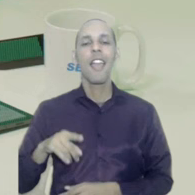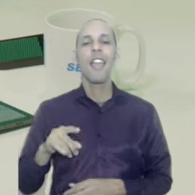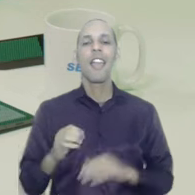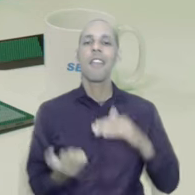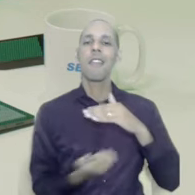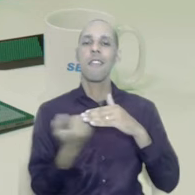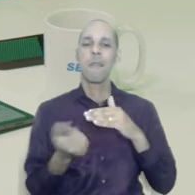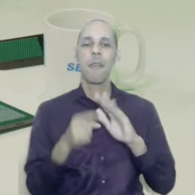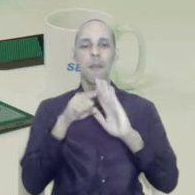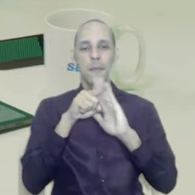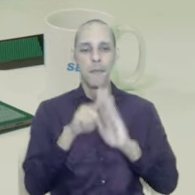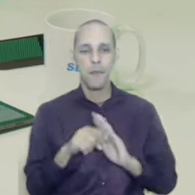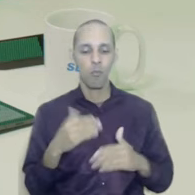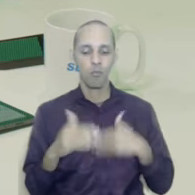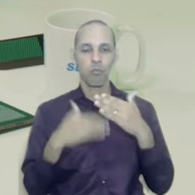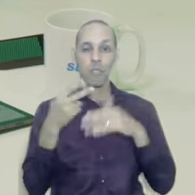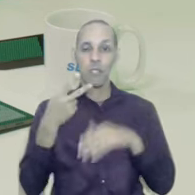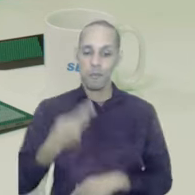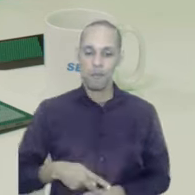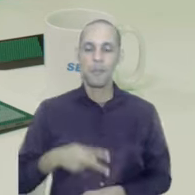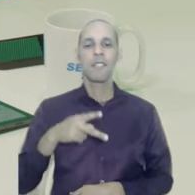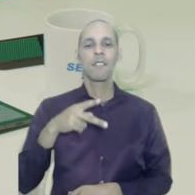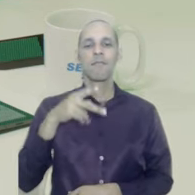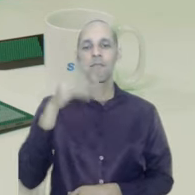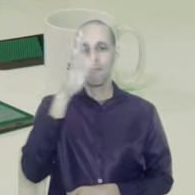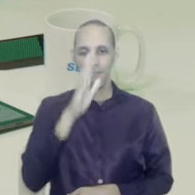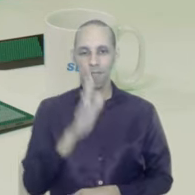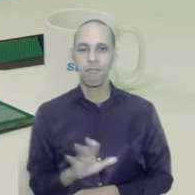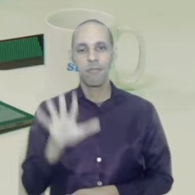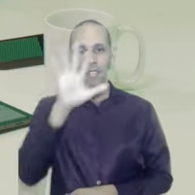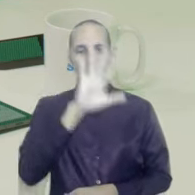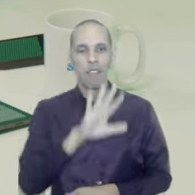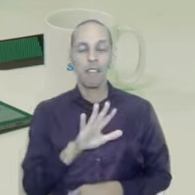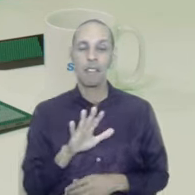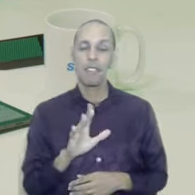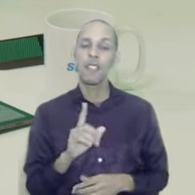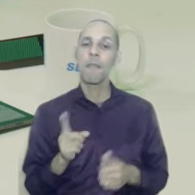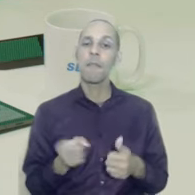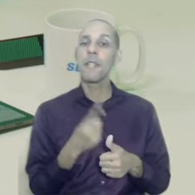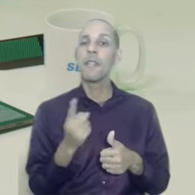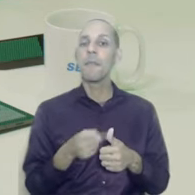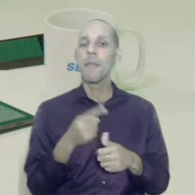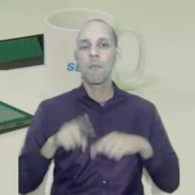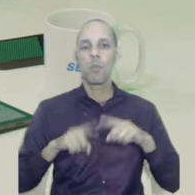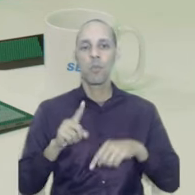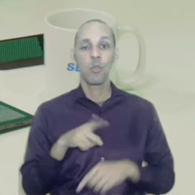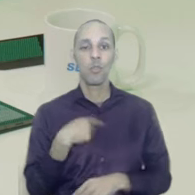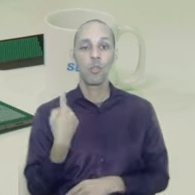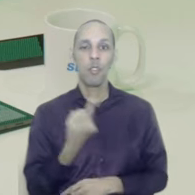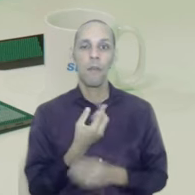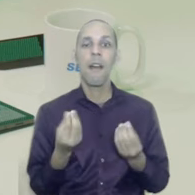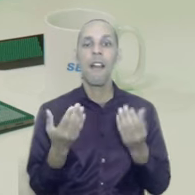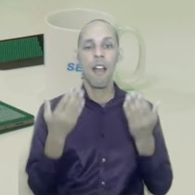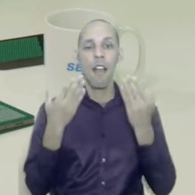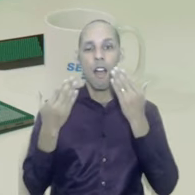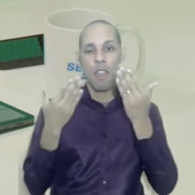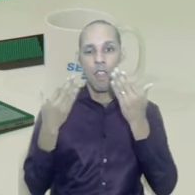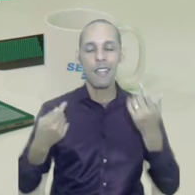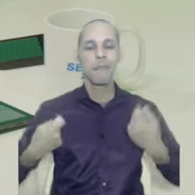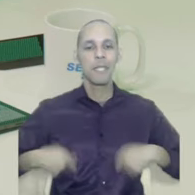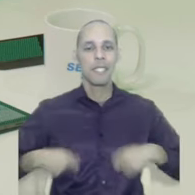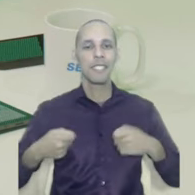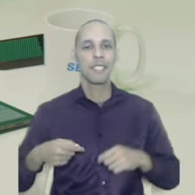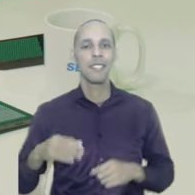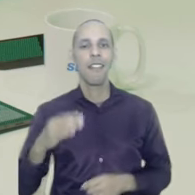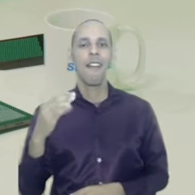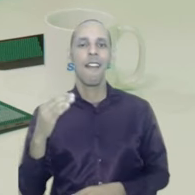coisas e o primeiro produto nosso foi modelado para atender às necessidades do manual de Crédito Rural do Banco Central